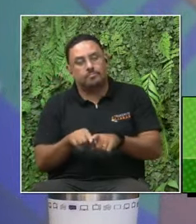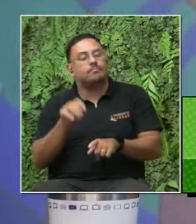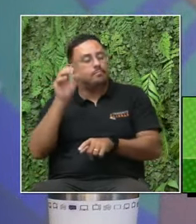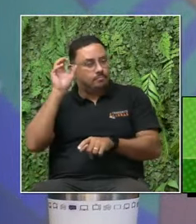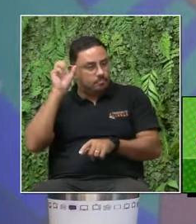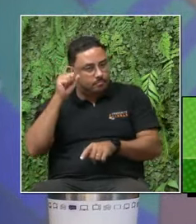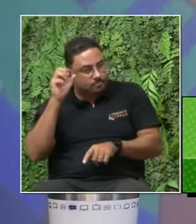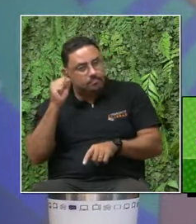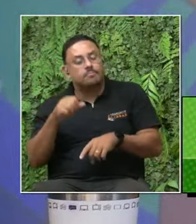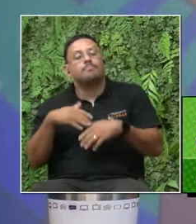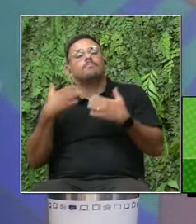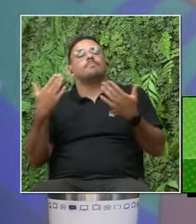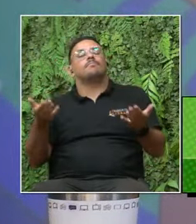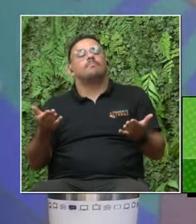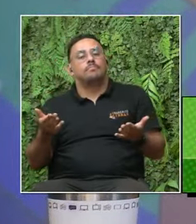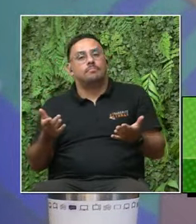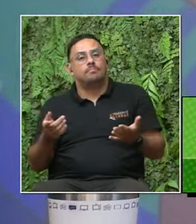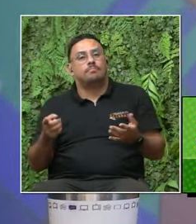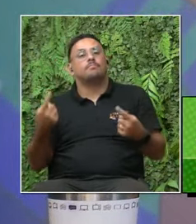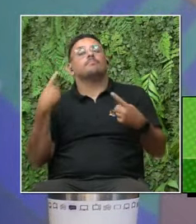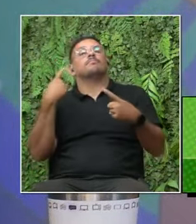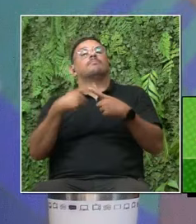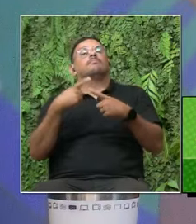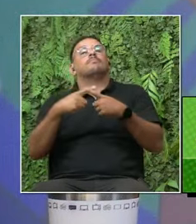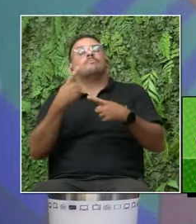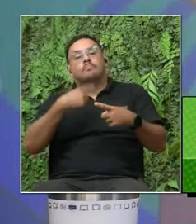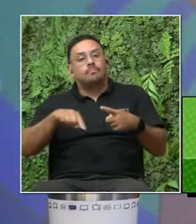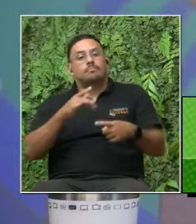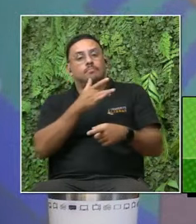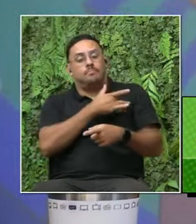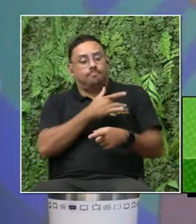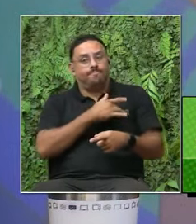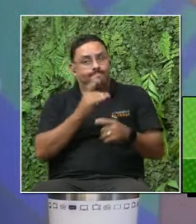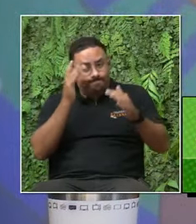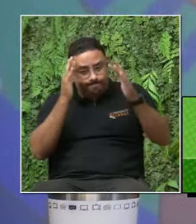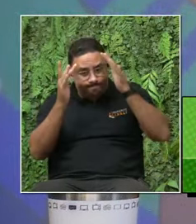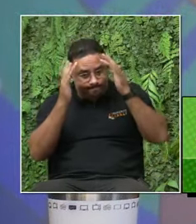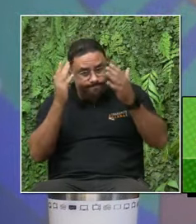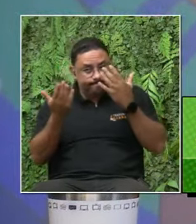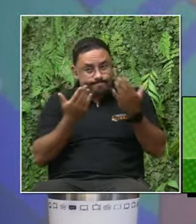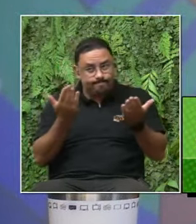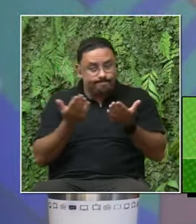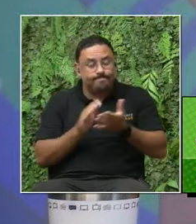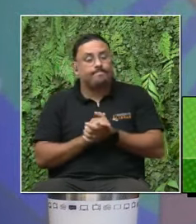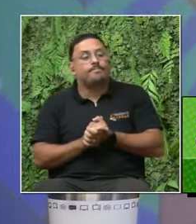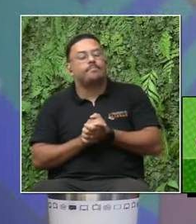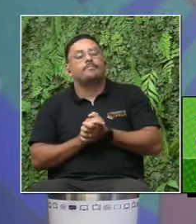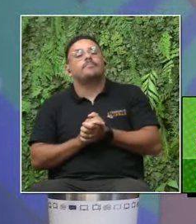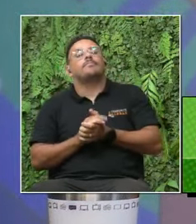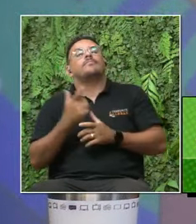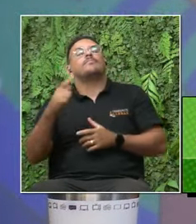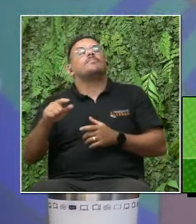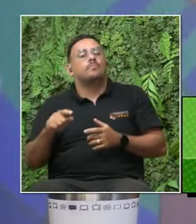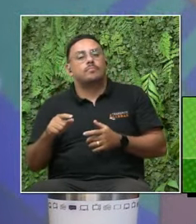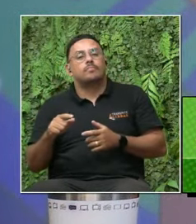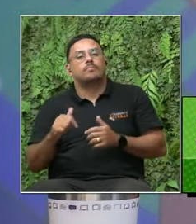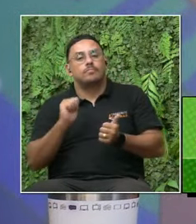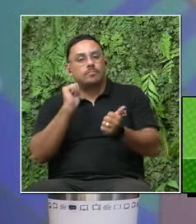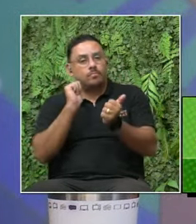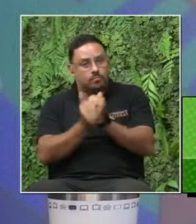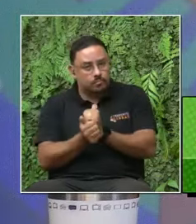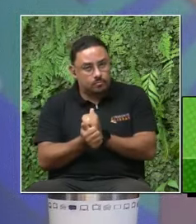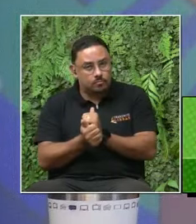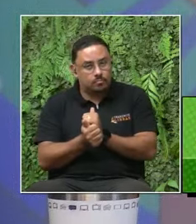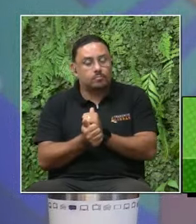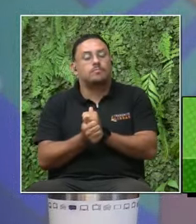ouvir né E até porque enfim Cruzeiro já deve estar pensando já na próxima no próximo passo dentro da